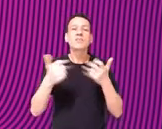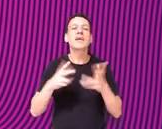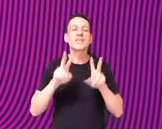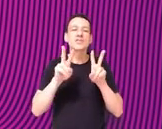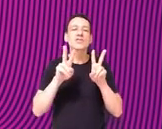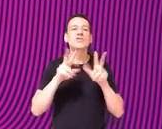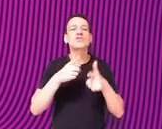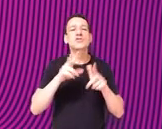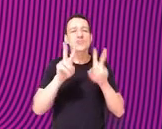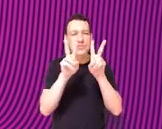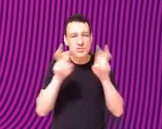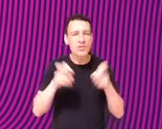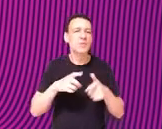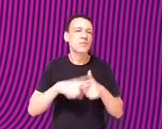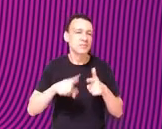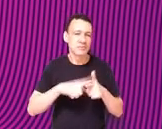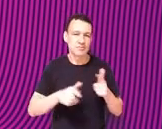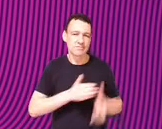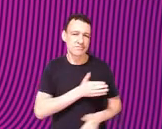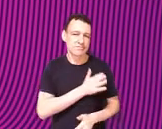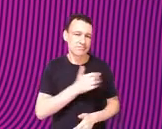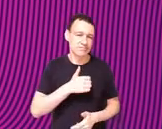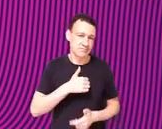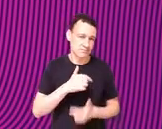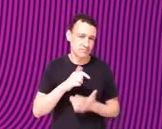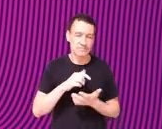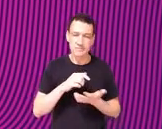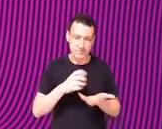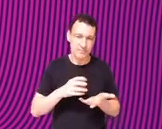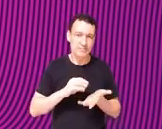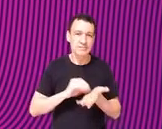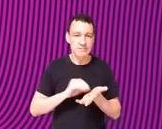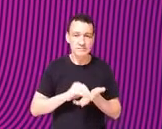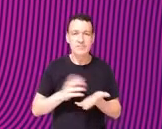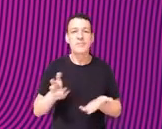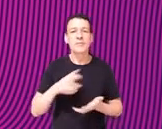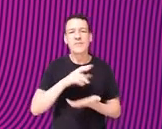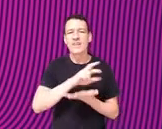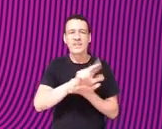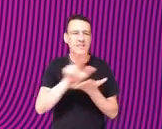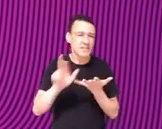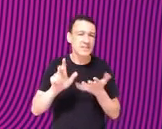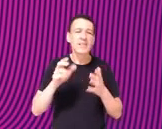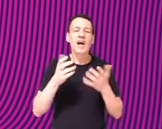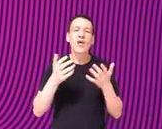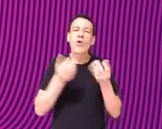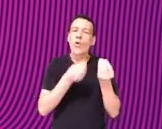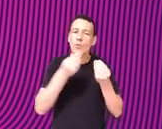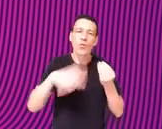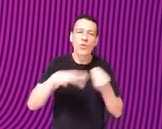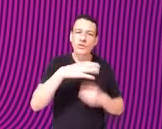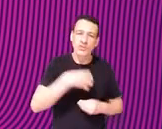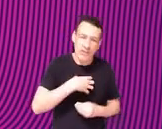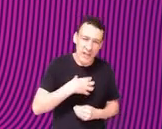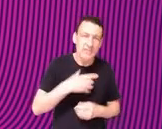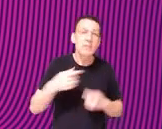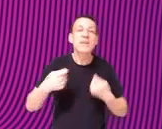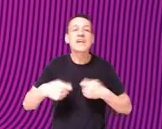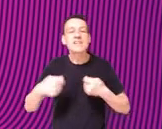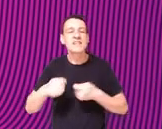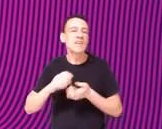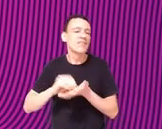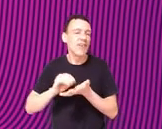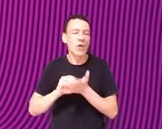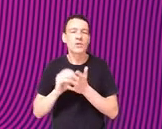pandemia negligenciada, cenário atual, necessidades não atendidas. Ir-me focar, sobretudo, em algumas das atividades